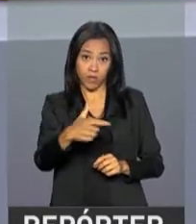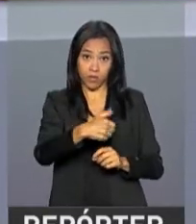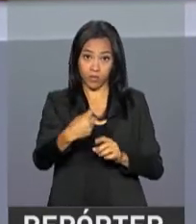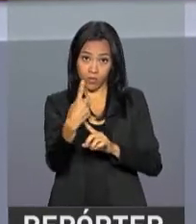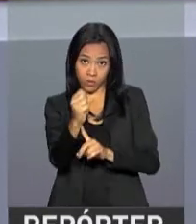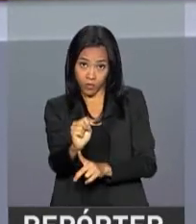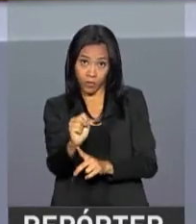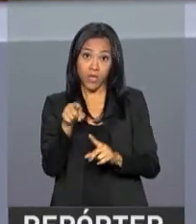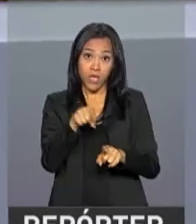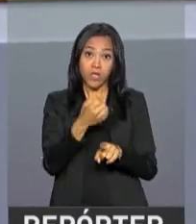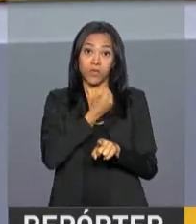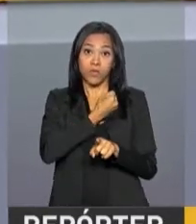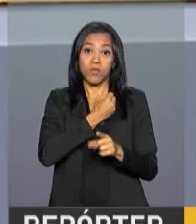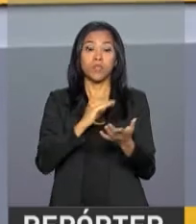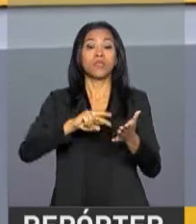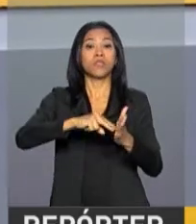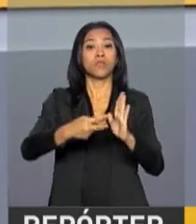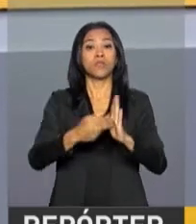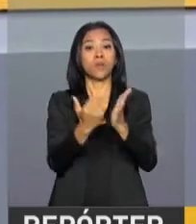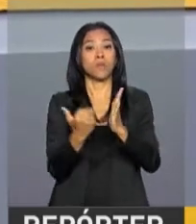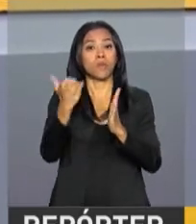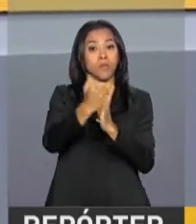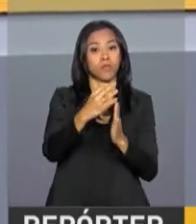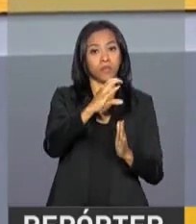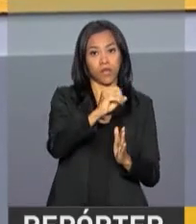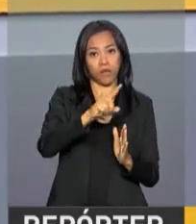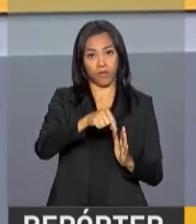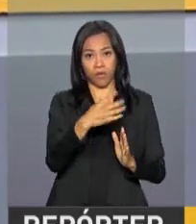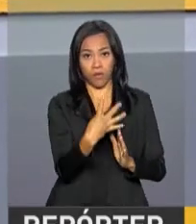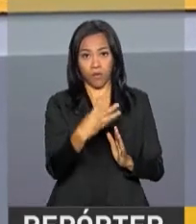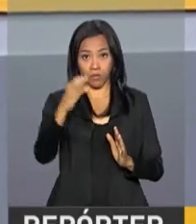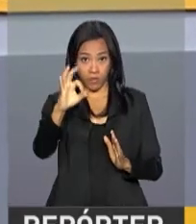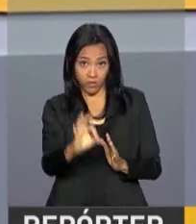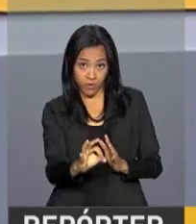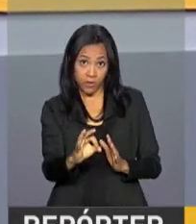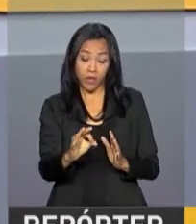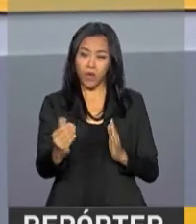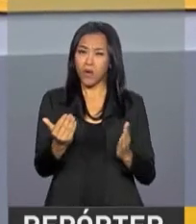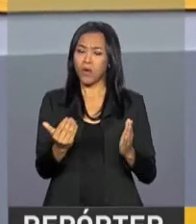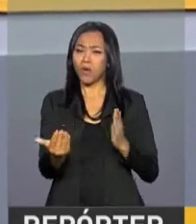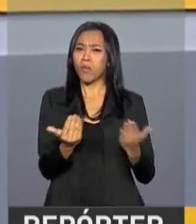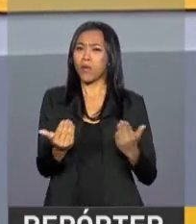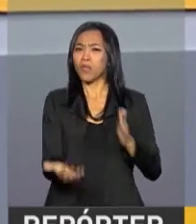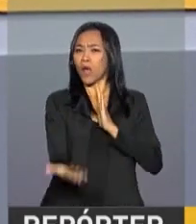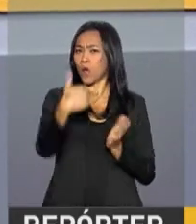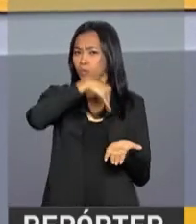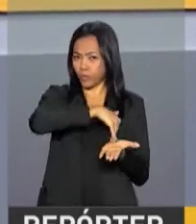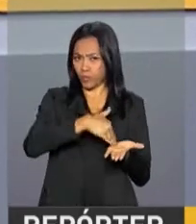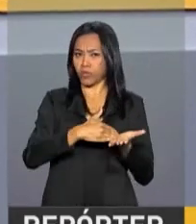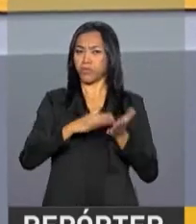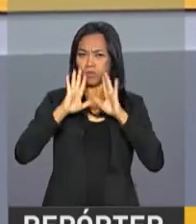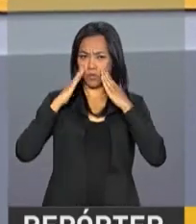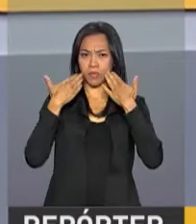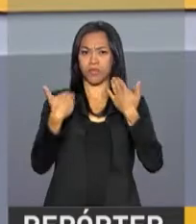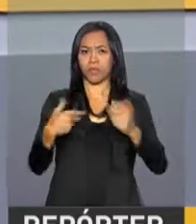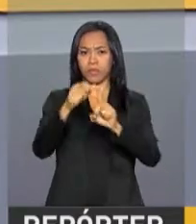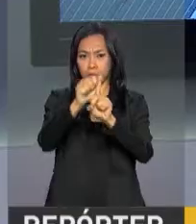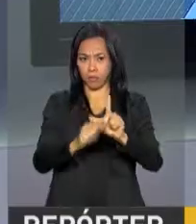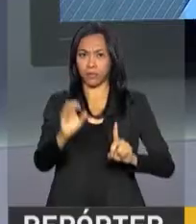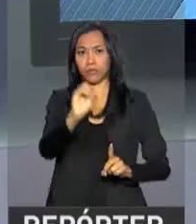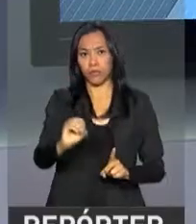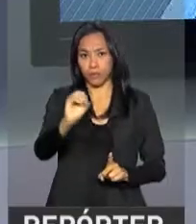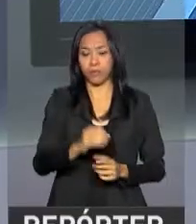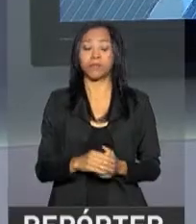o número representa um aumento de 0,4 ponto percentual em relação à última estimativa apresentada em outubro